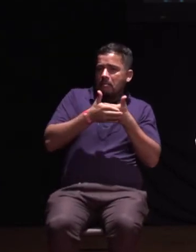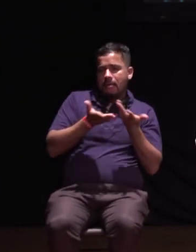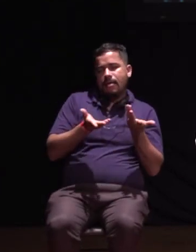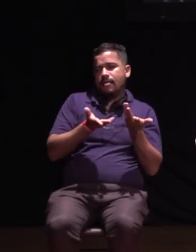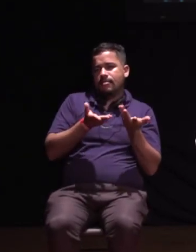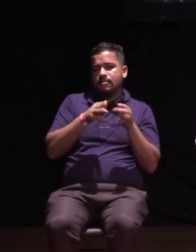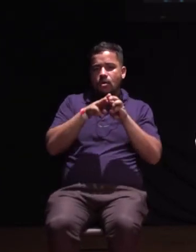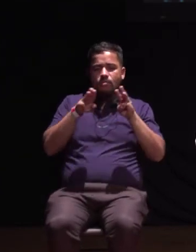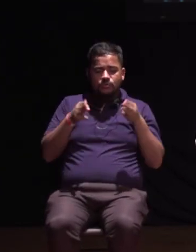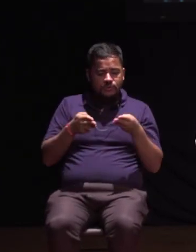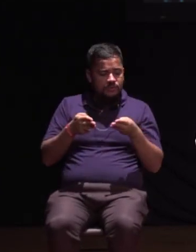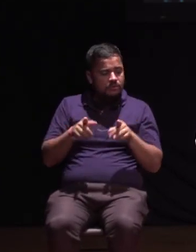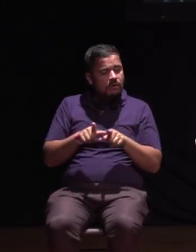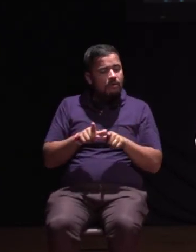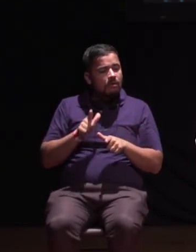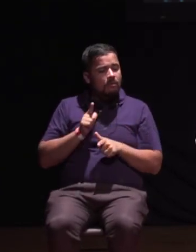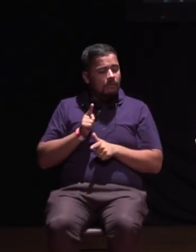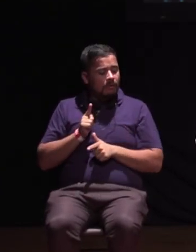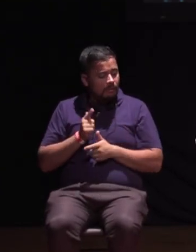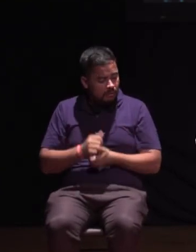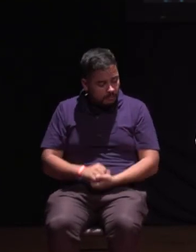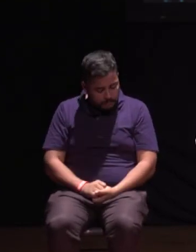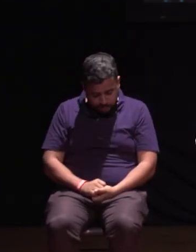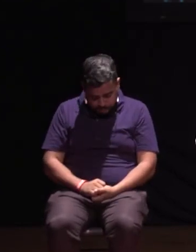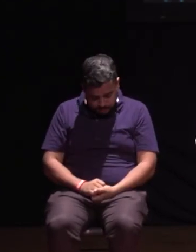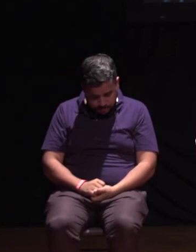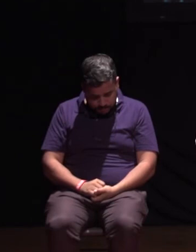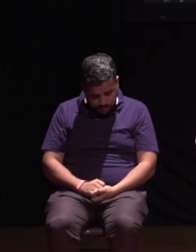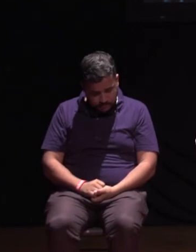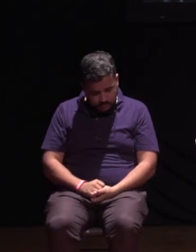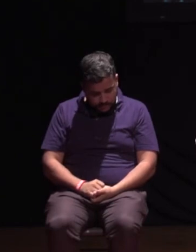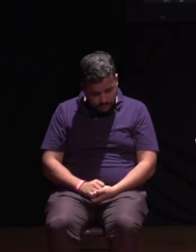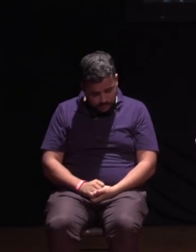e que ela venha ou